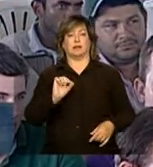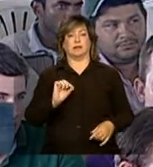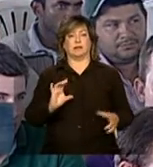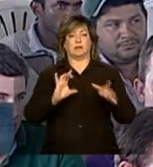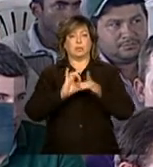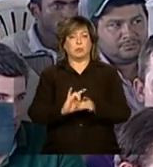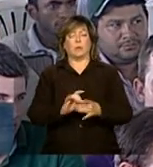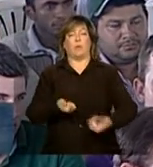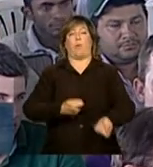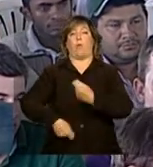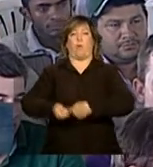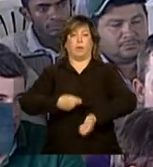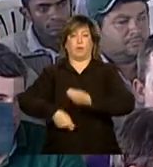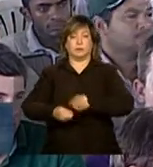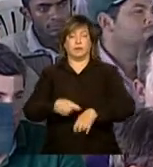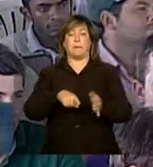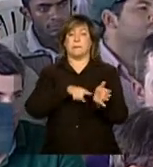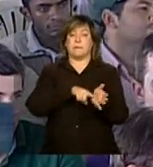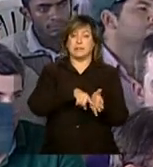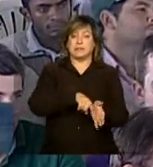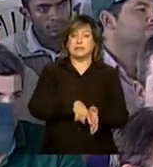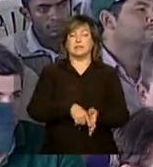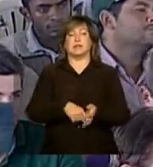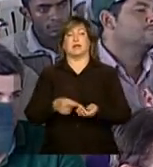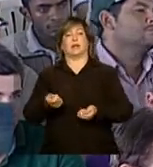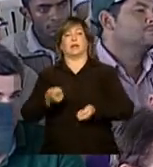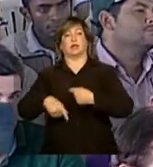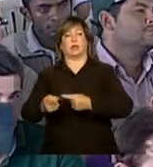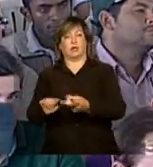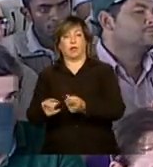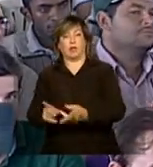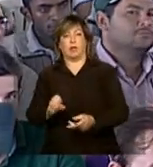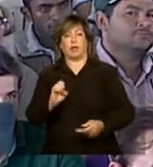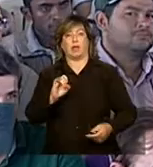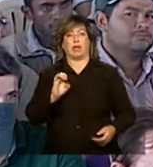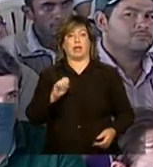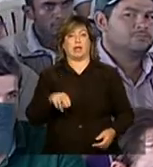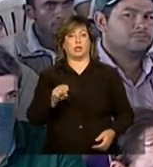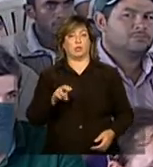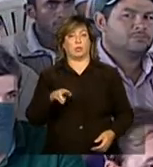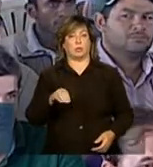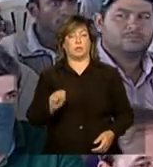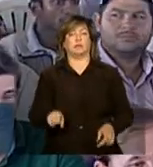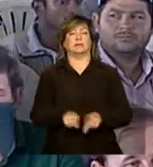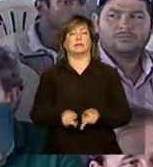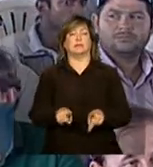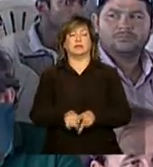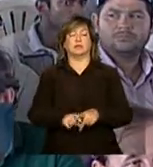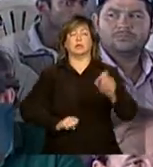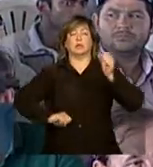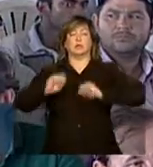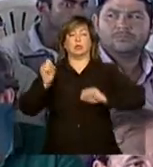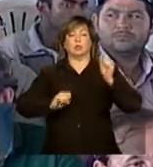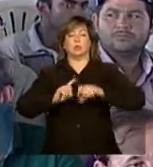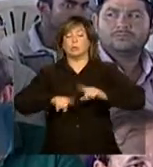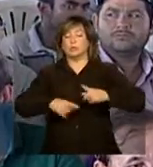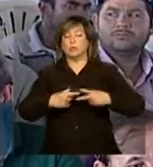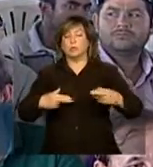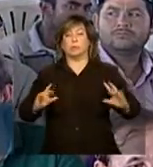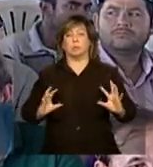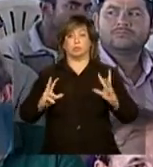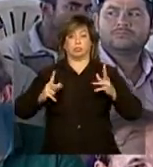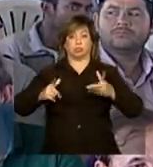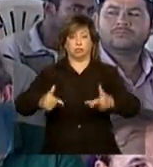de negócios, da pesquisa ao comércio de insumos, da industrialização de produtos ao setor de máquinas e